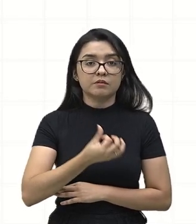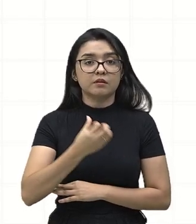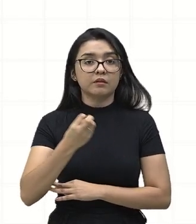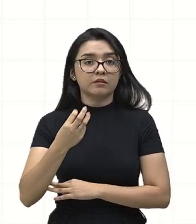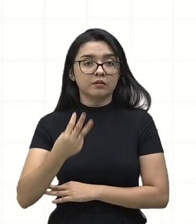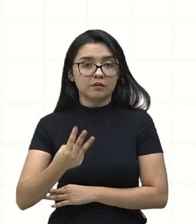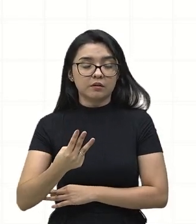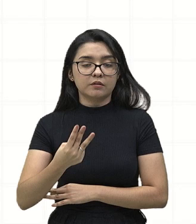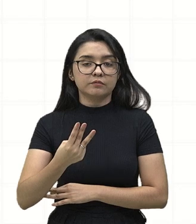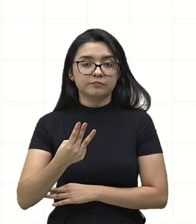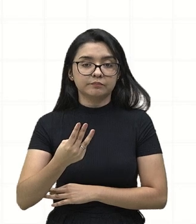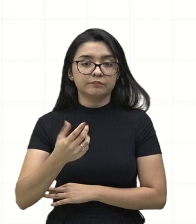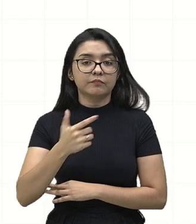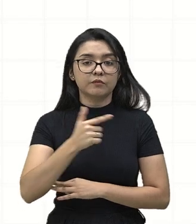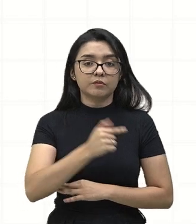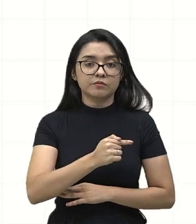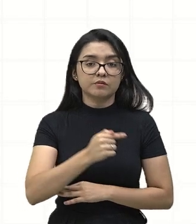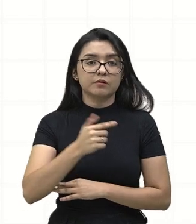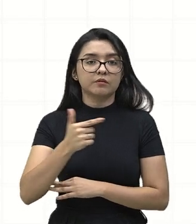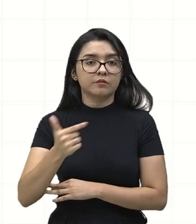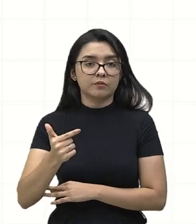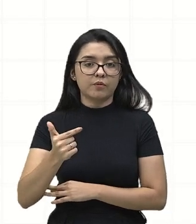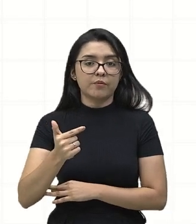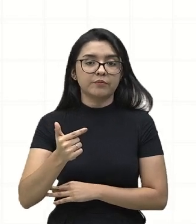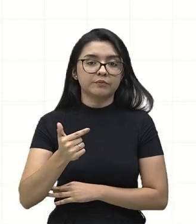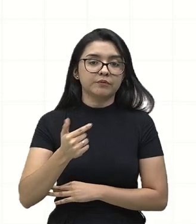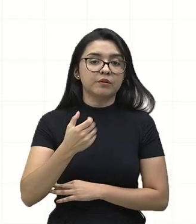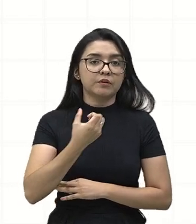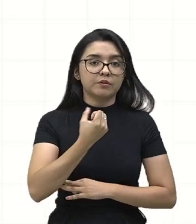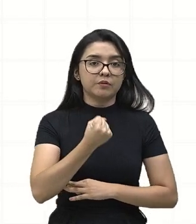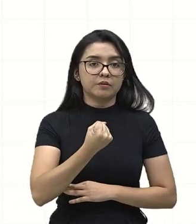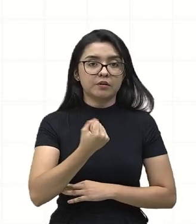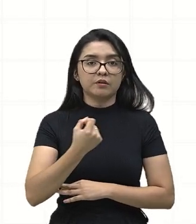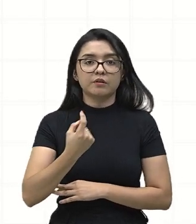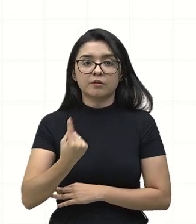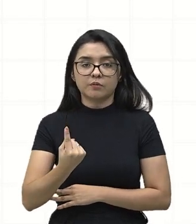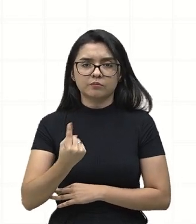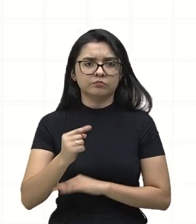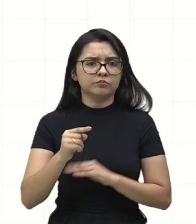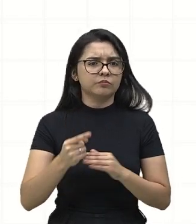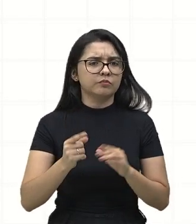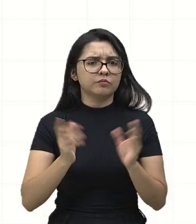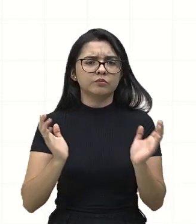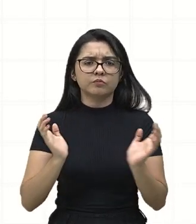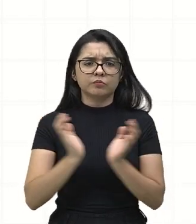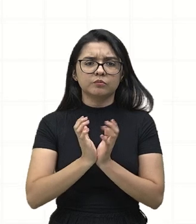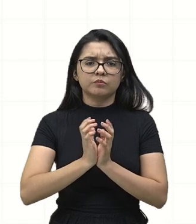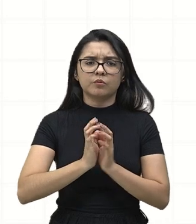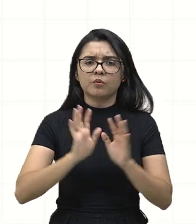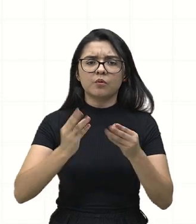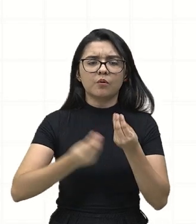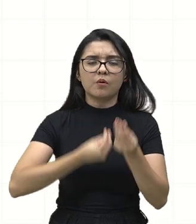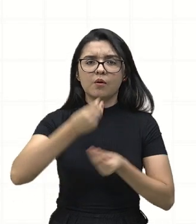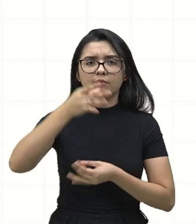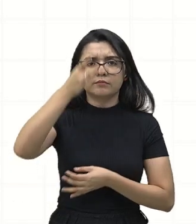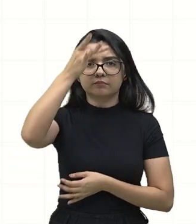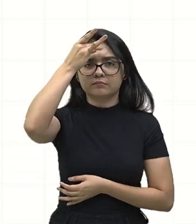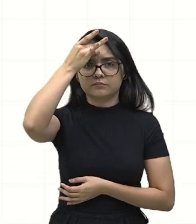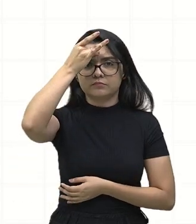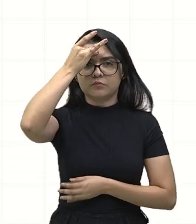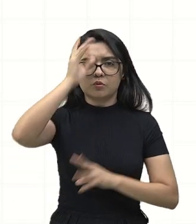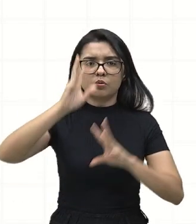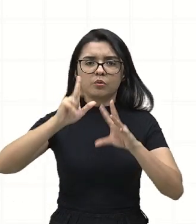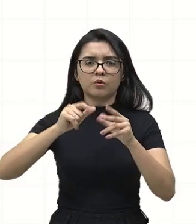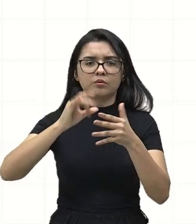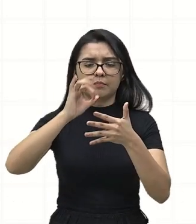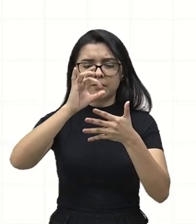63, o 72 e o 81. Nossa, professora, como é que eu vou gravar todos esses